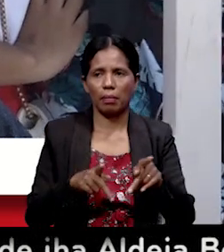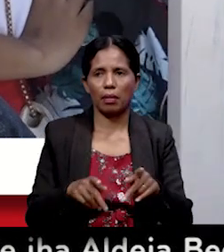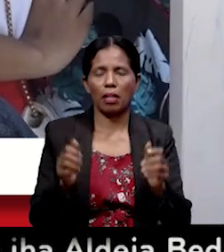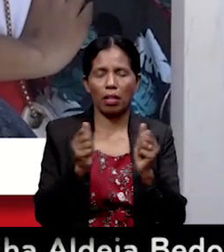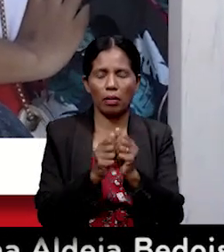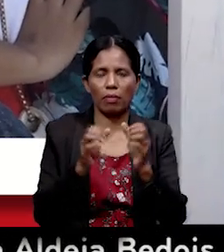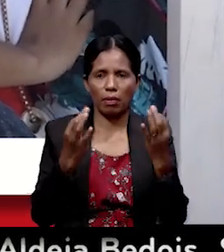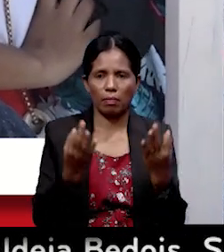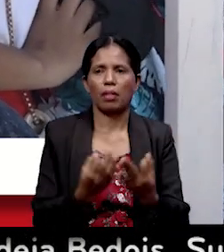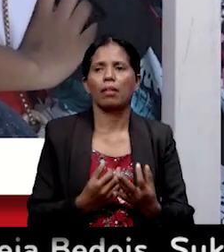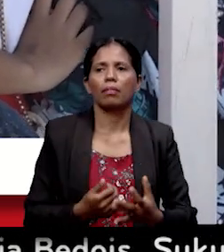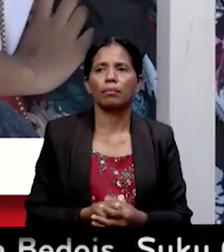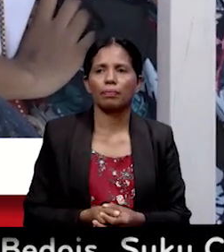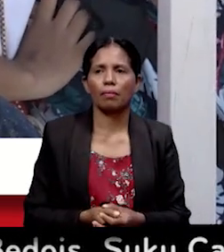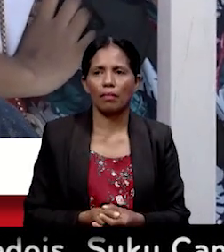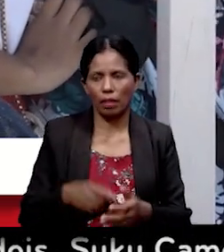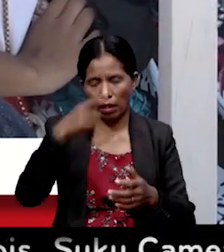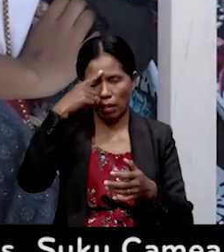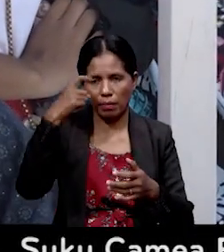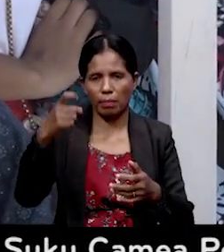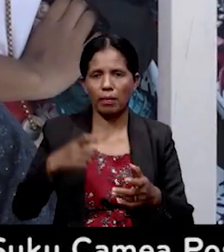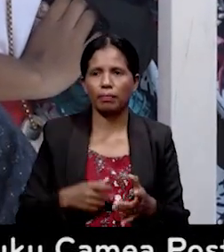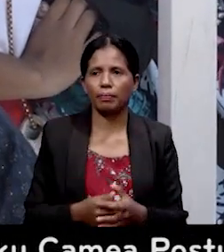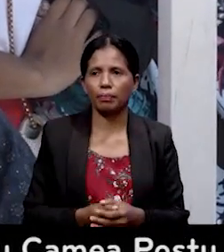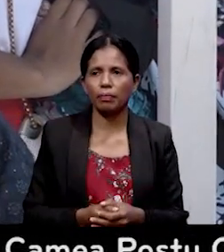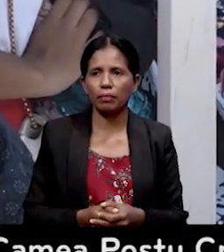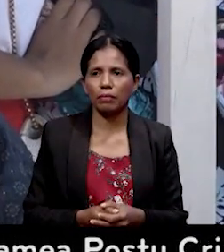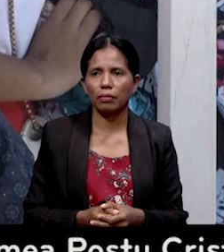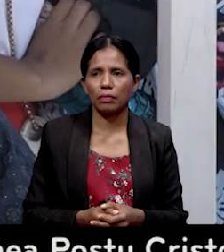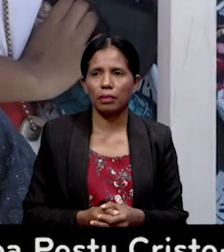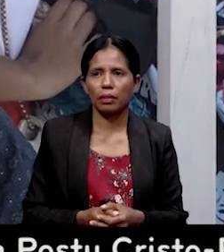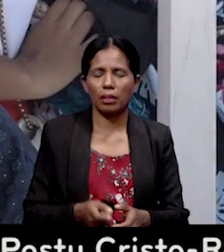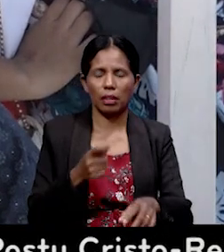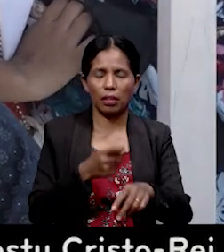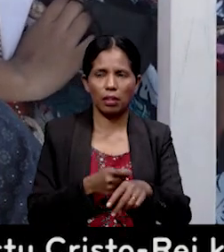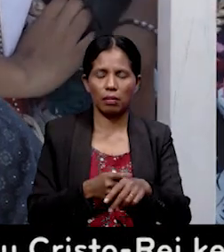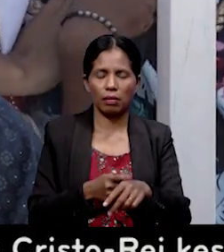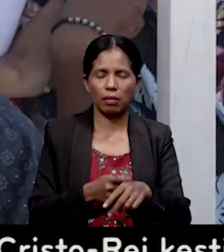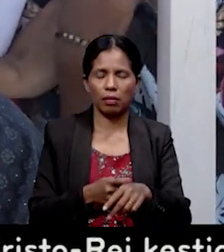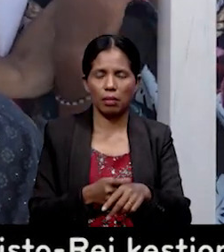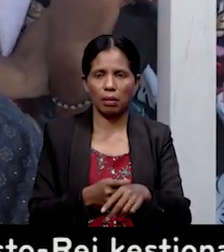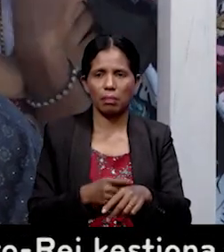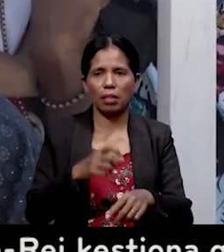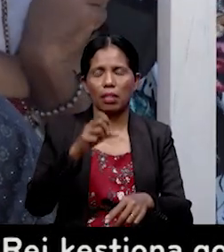ona. Também é um momento que é Sebastião